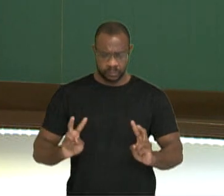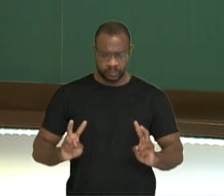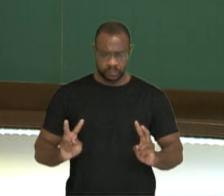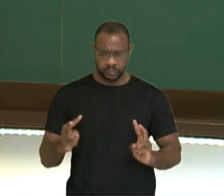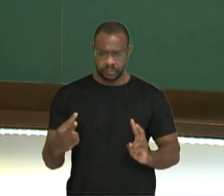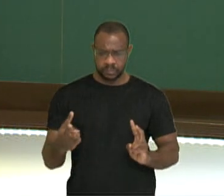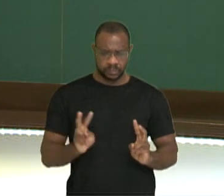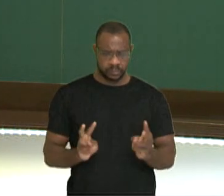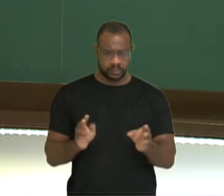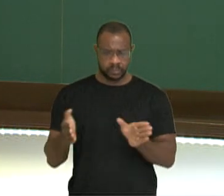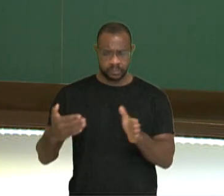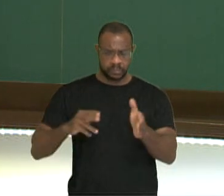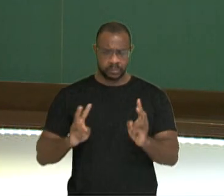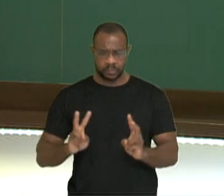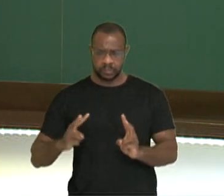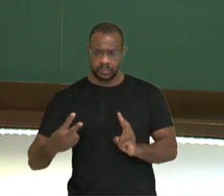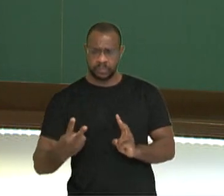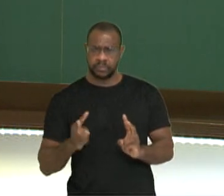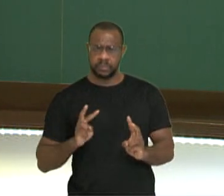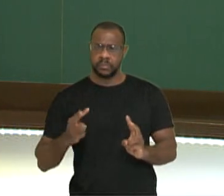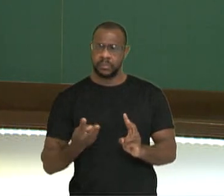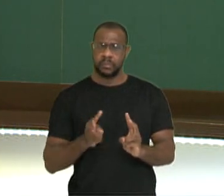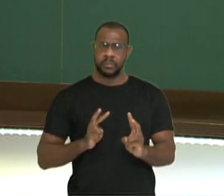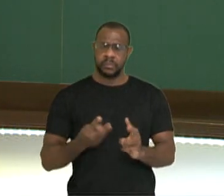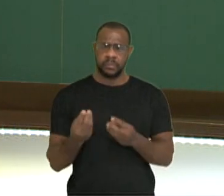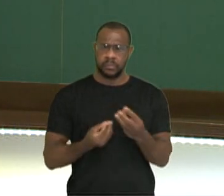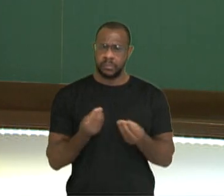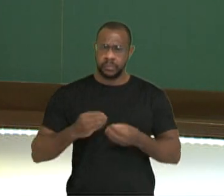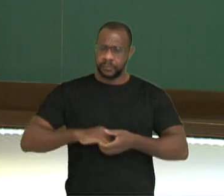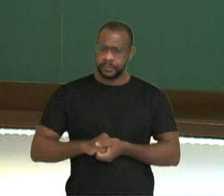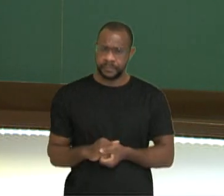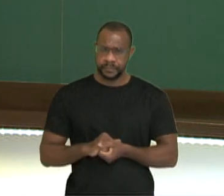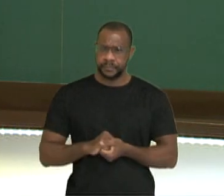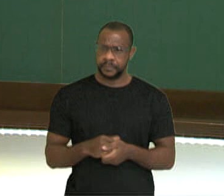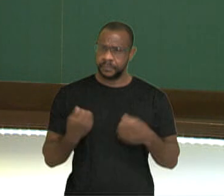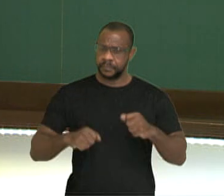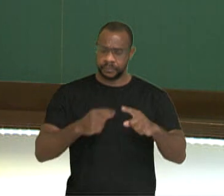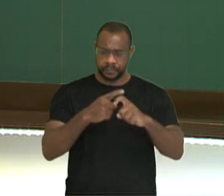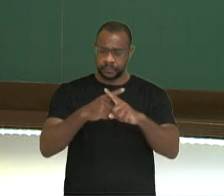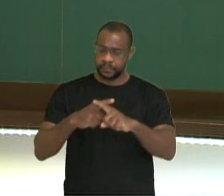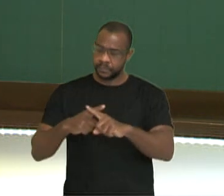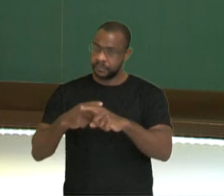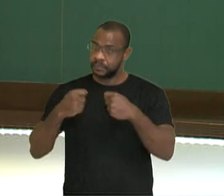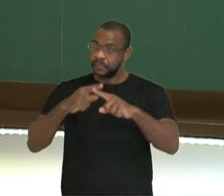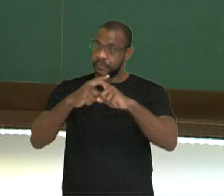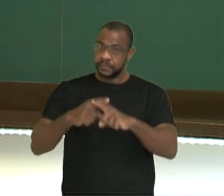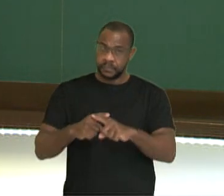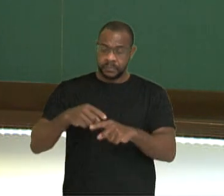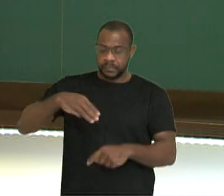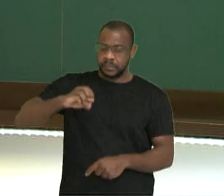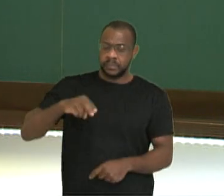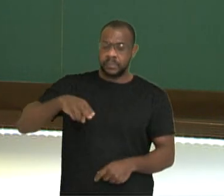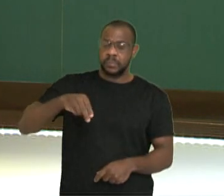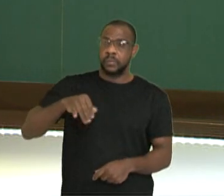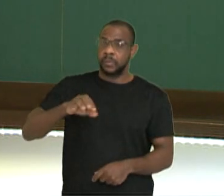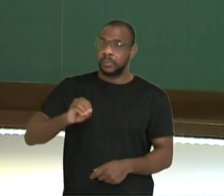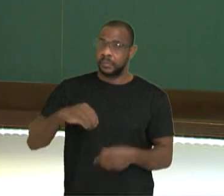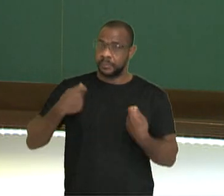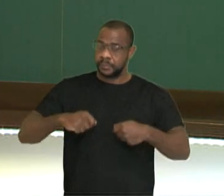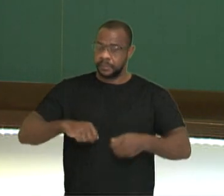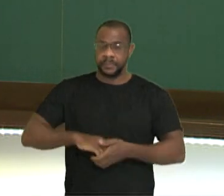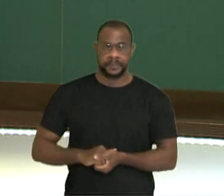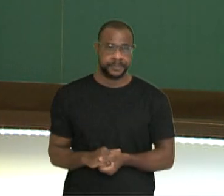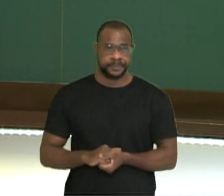essas ideias aí e usar... E vamos precisar de multiplicação de monômios. Então, se você não lembra, hora de recomeçar.